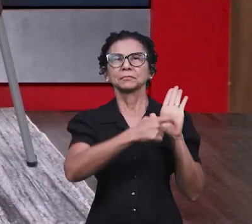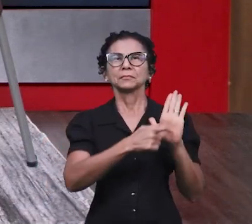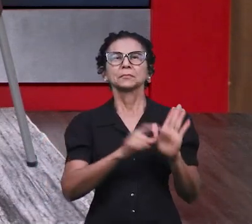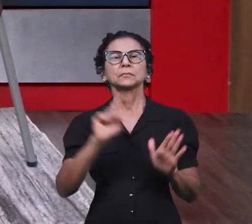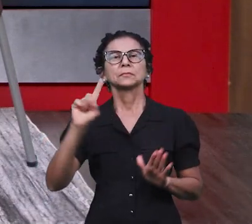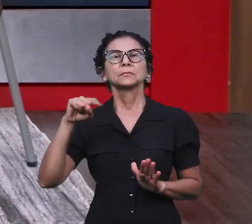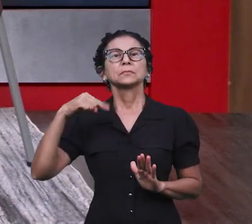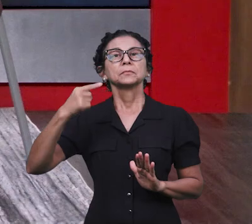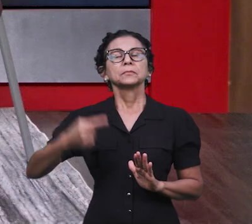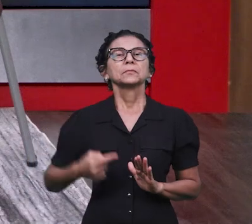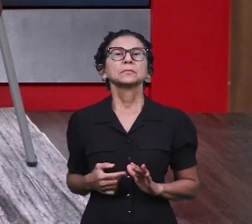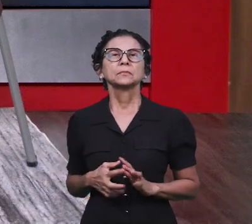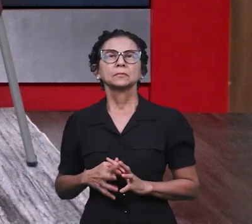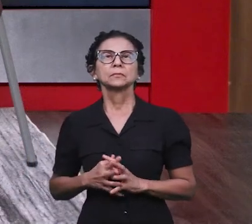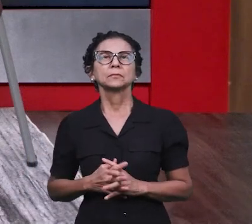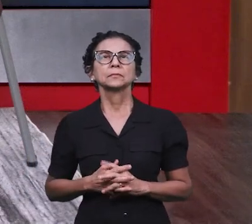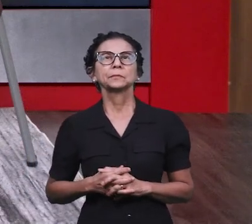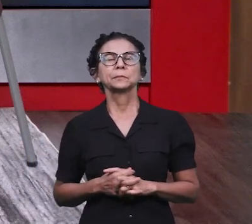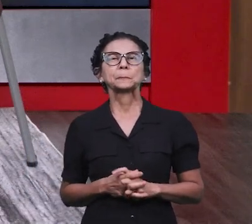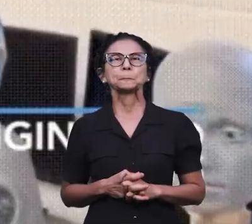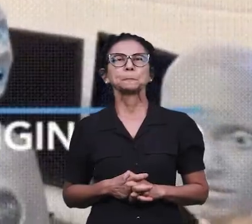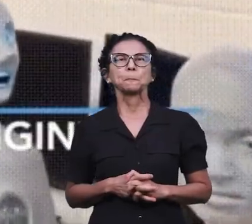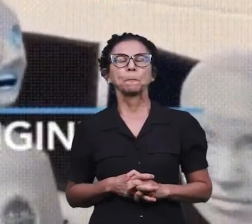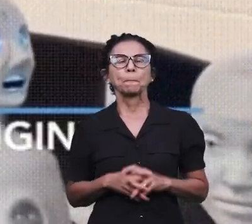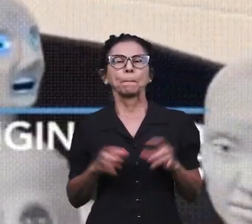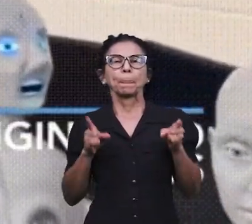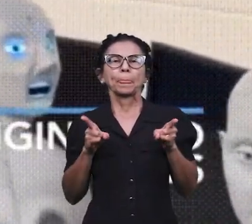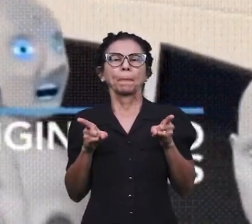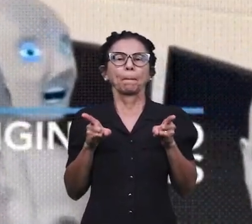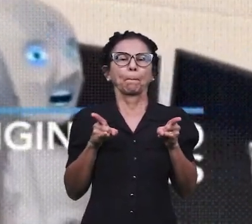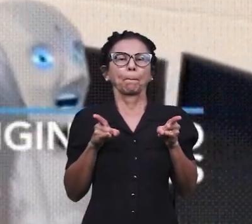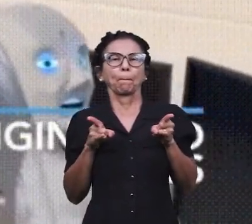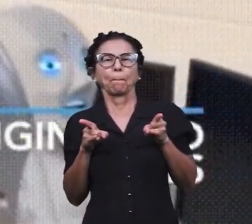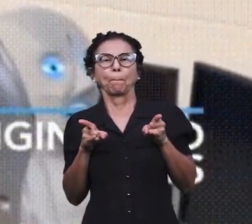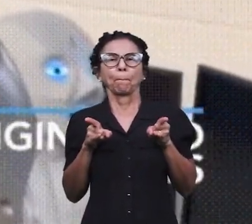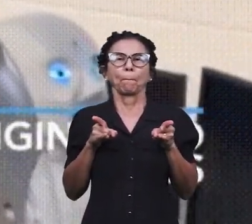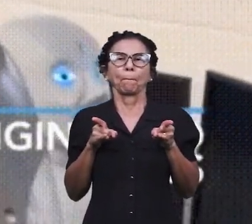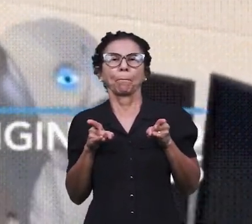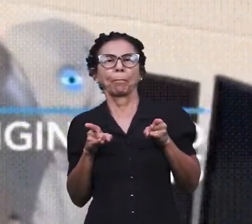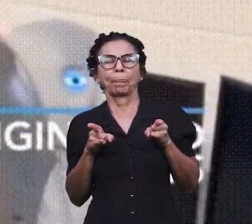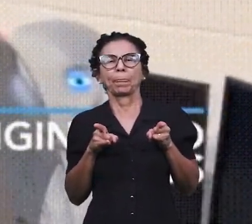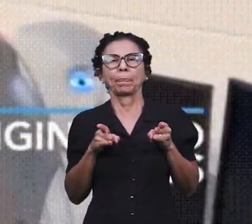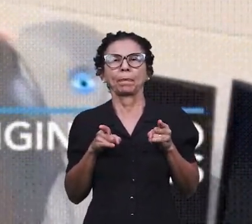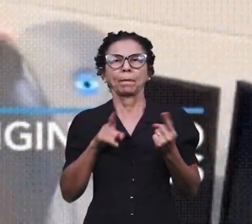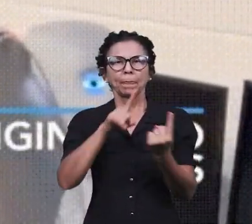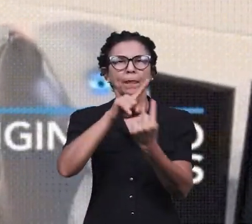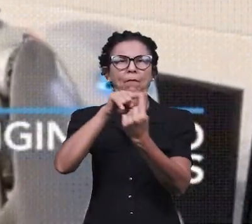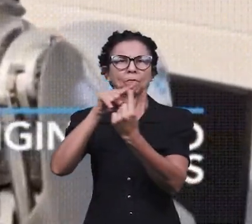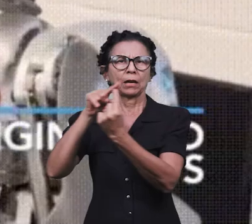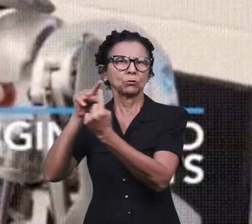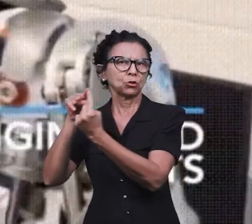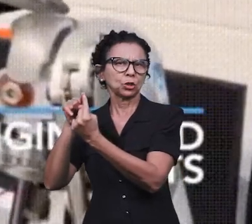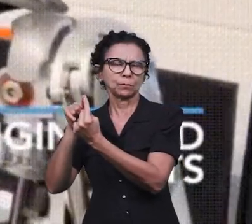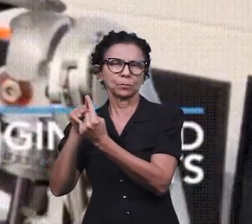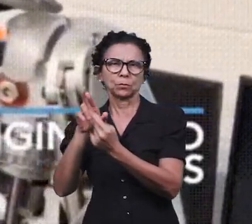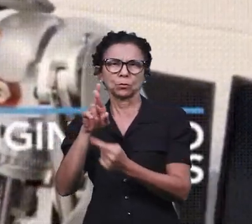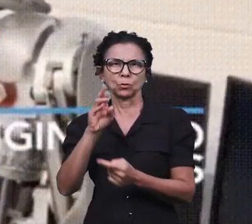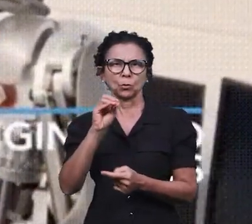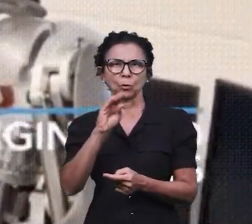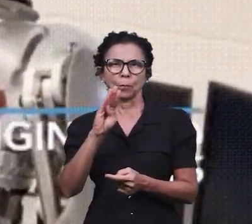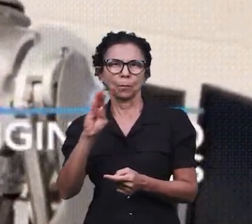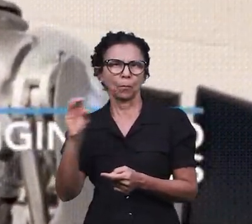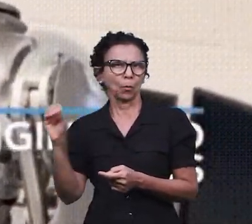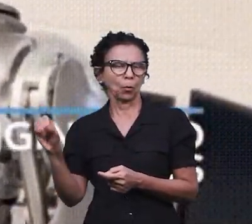aí. Aqui o exemplo do robô, né? Existem muitos tipos de robôs. Não necessariamente somente